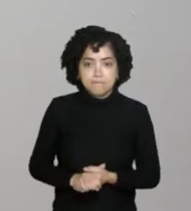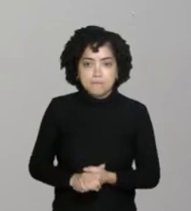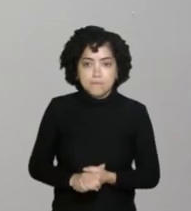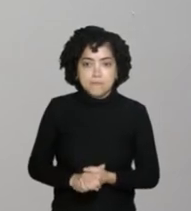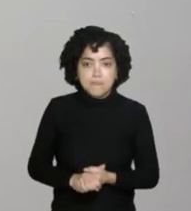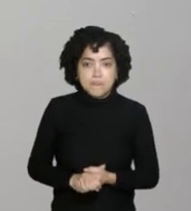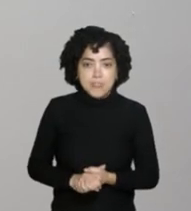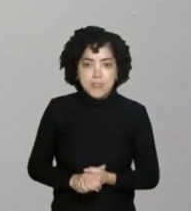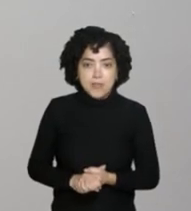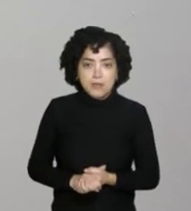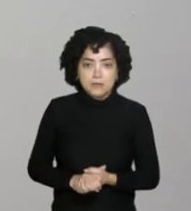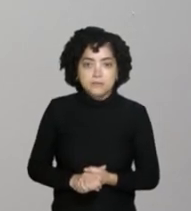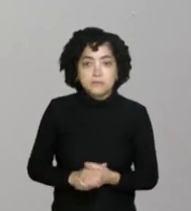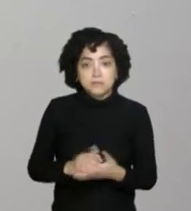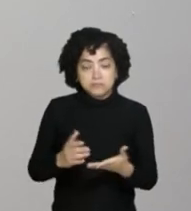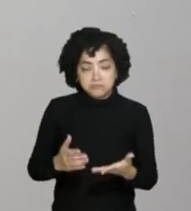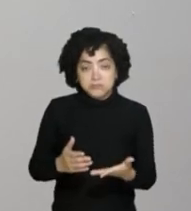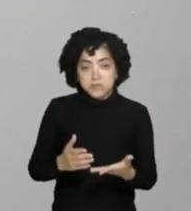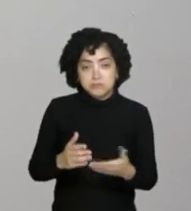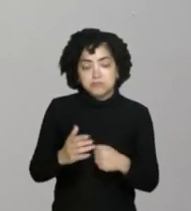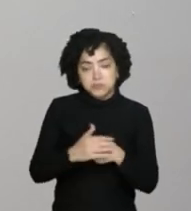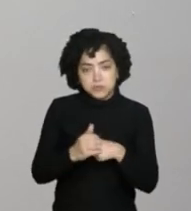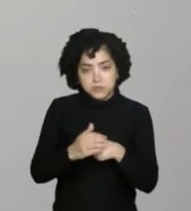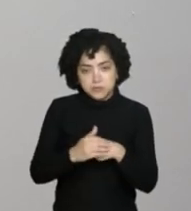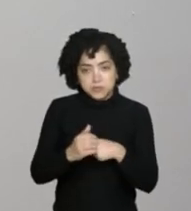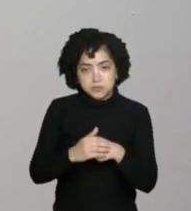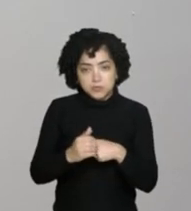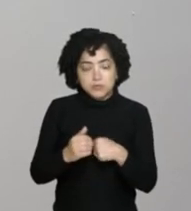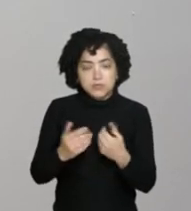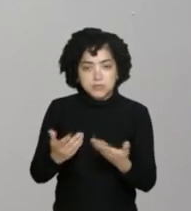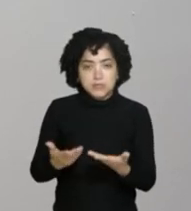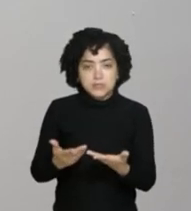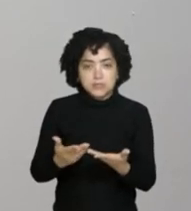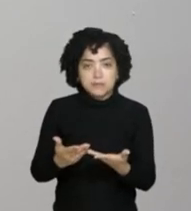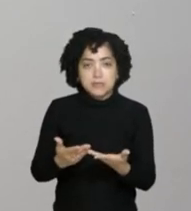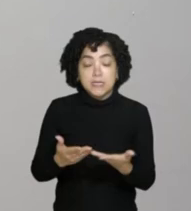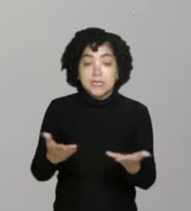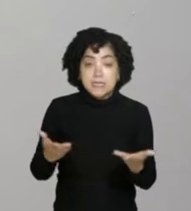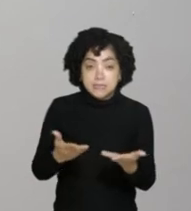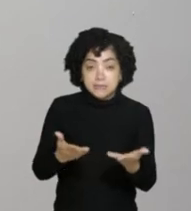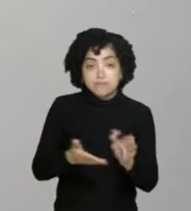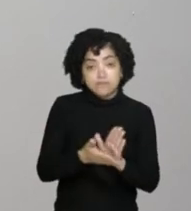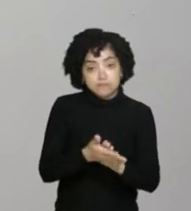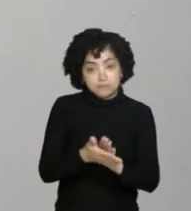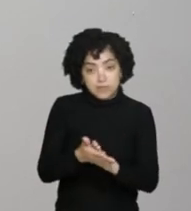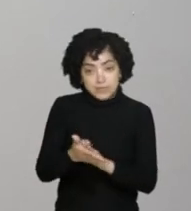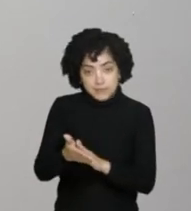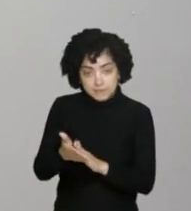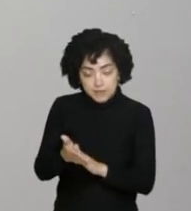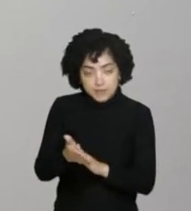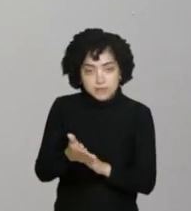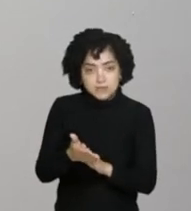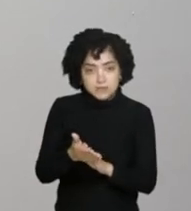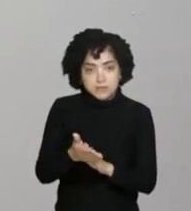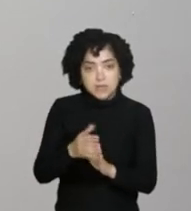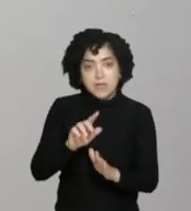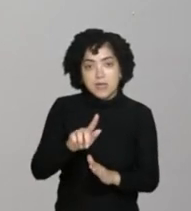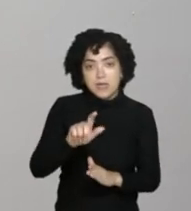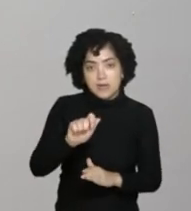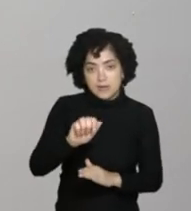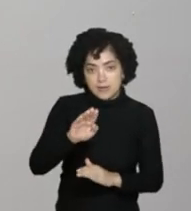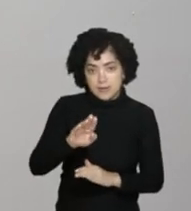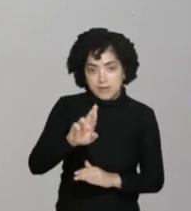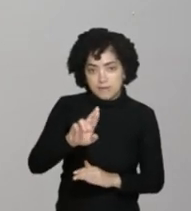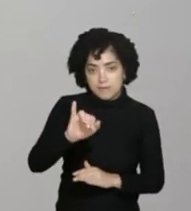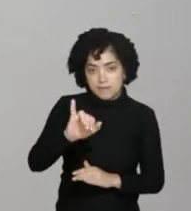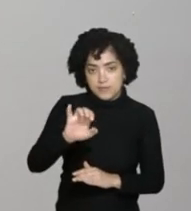Moça muito simpática, querida também. E assim juntar os parabéns a Gabriela Della